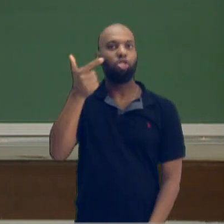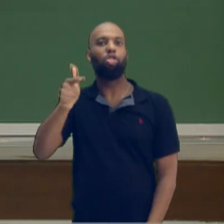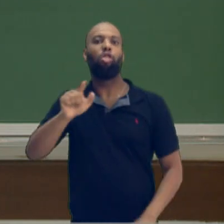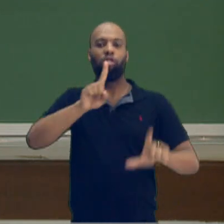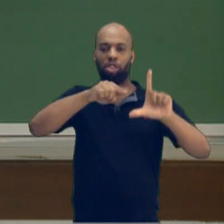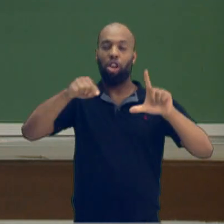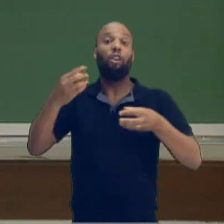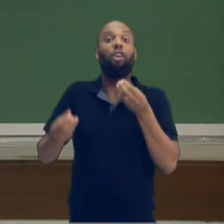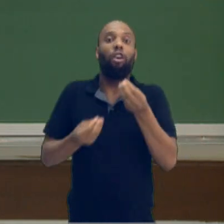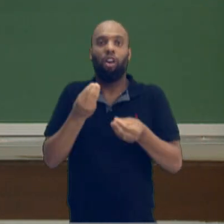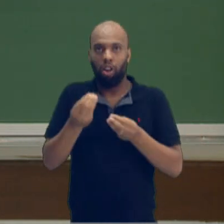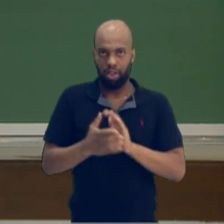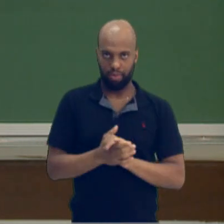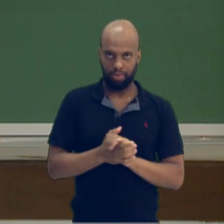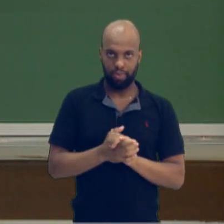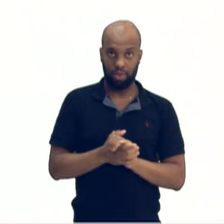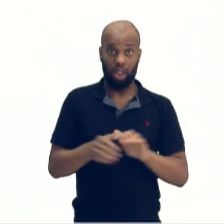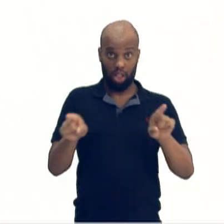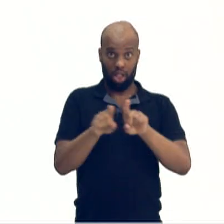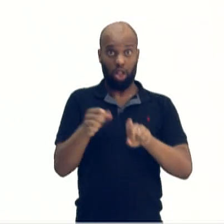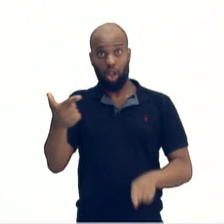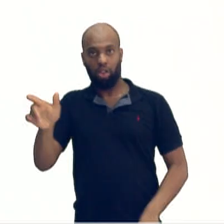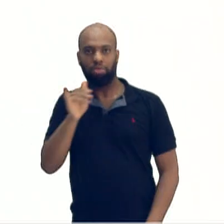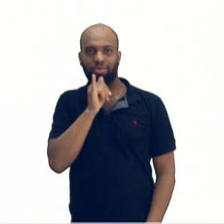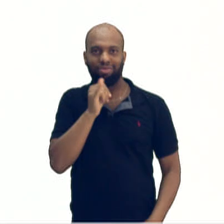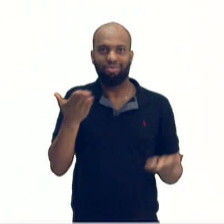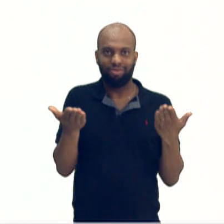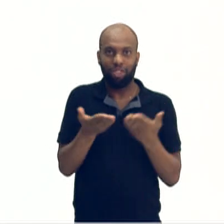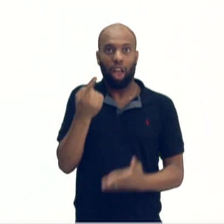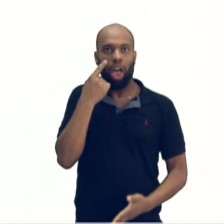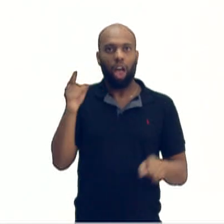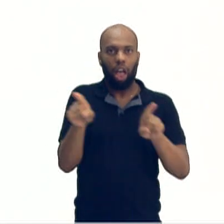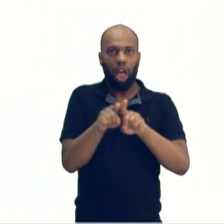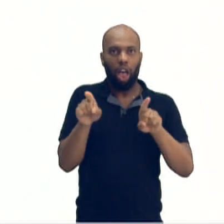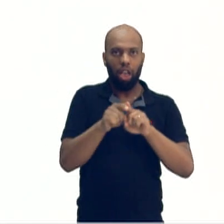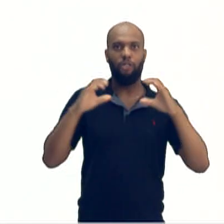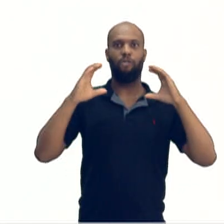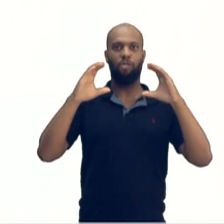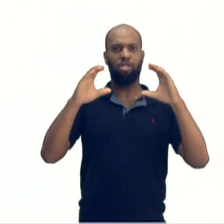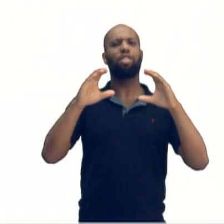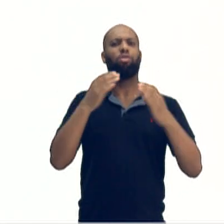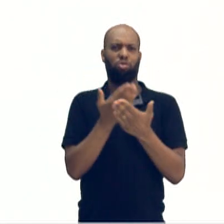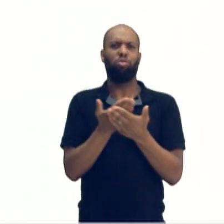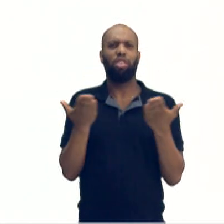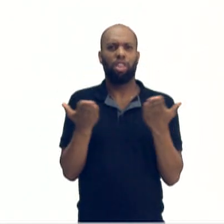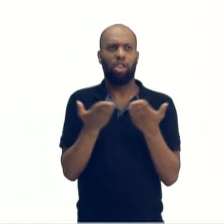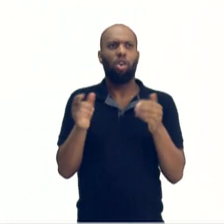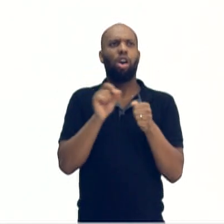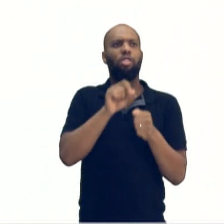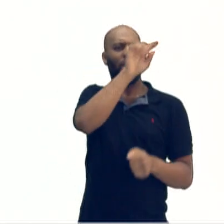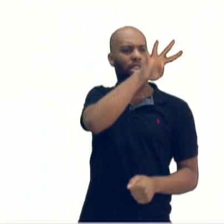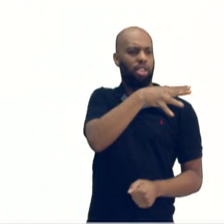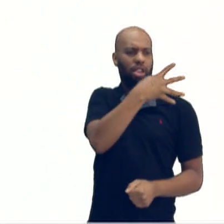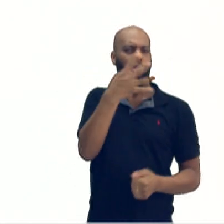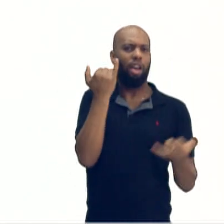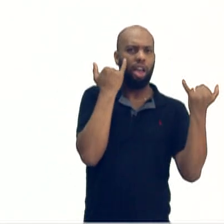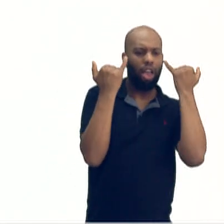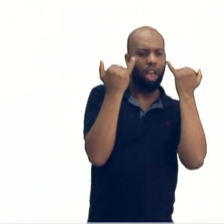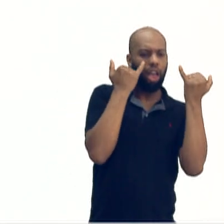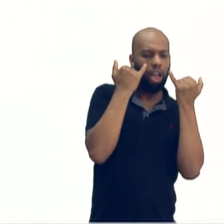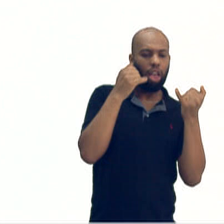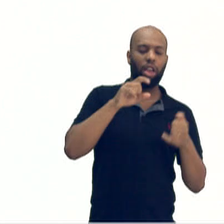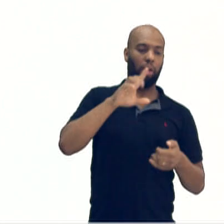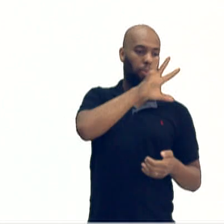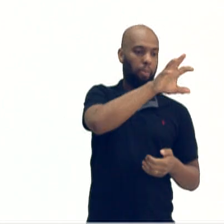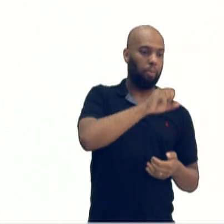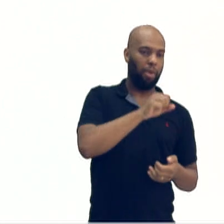gráfico. Mais um exemplozinho para a gente ver, na nossa função polinomial, faço a minha tabelinha de dados, substituo os